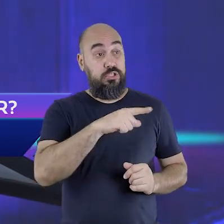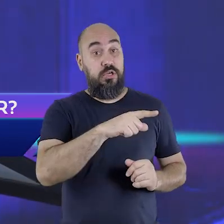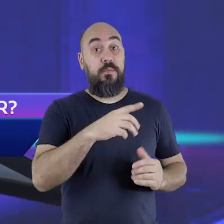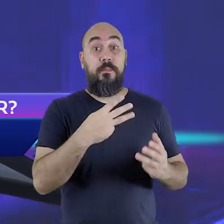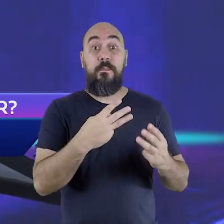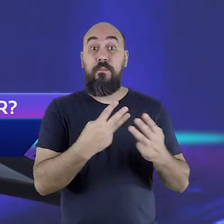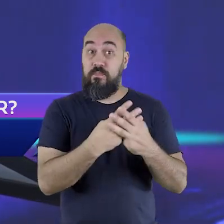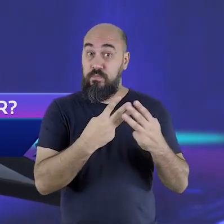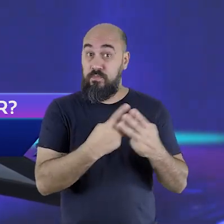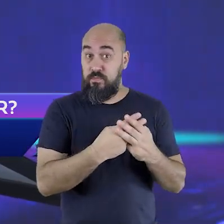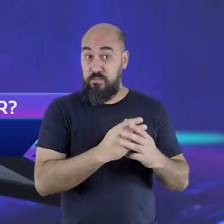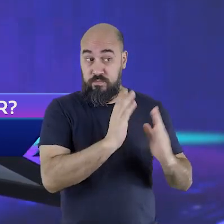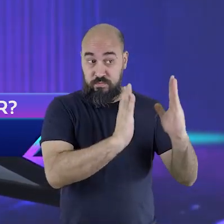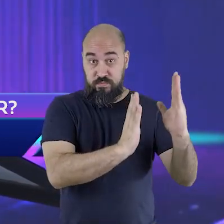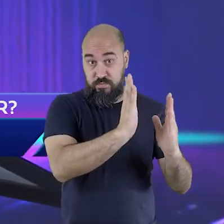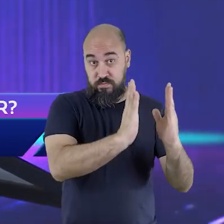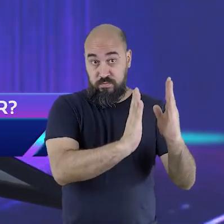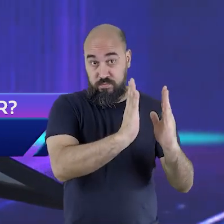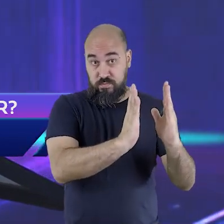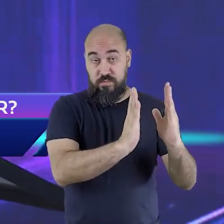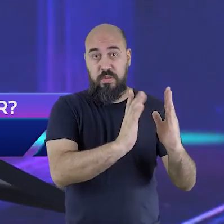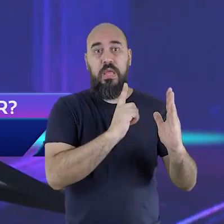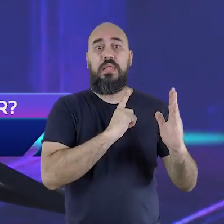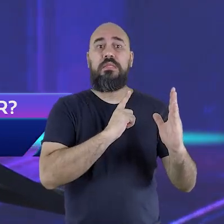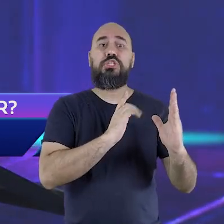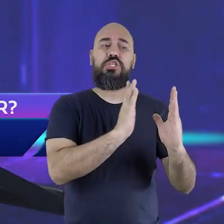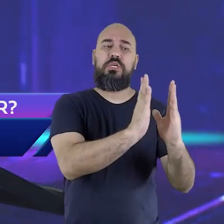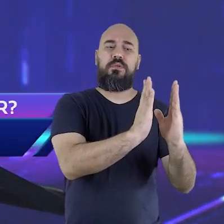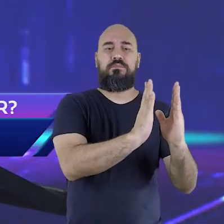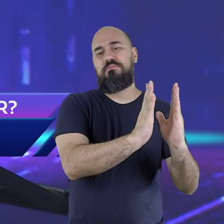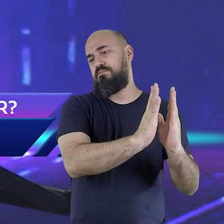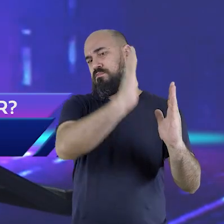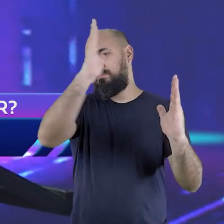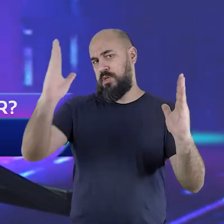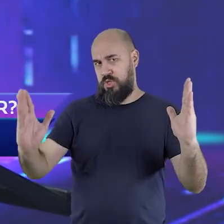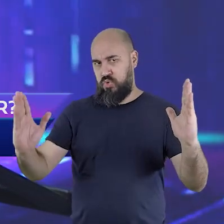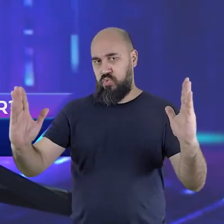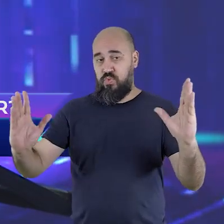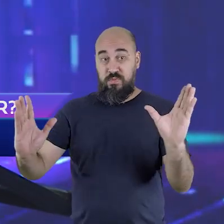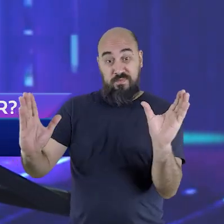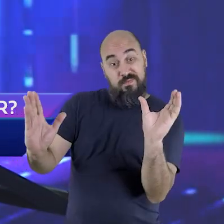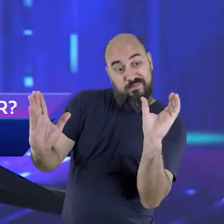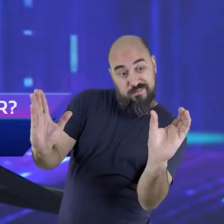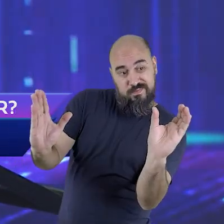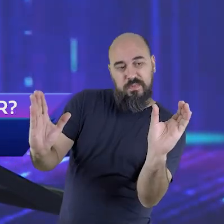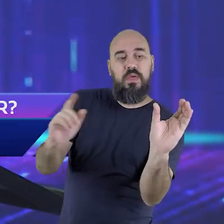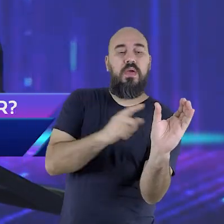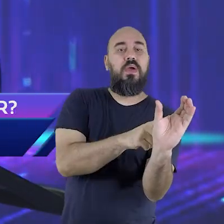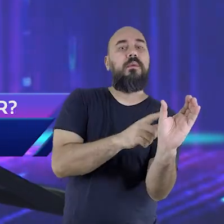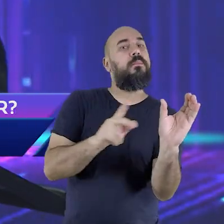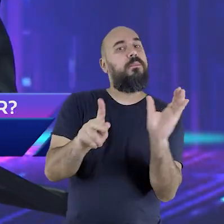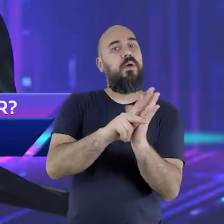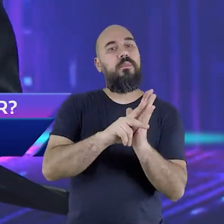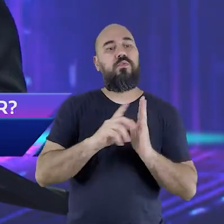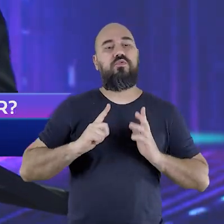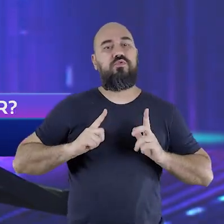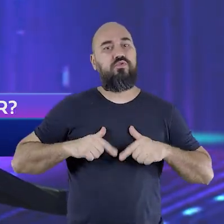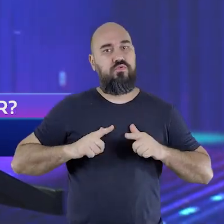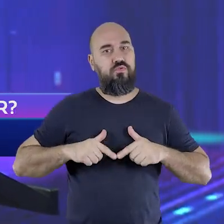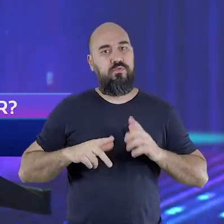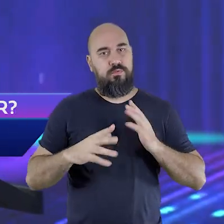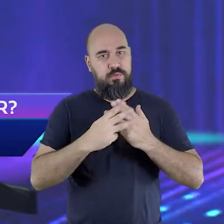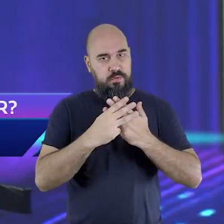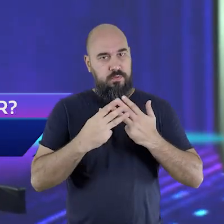judeu foi cortada de um período maior. Essa é uma profecia muito